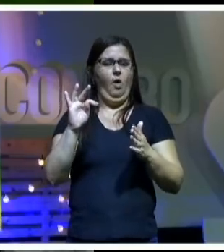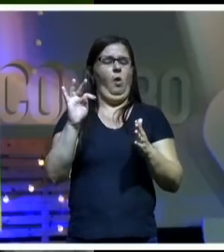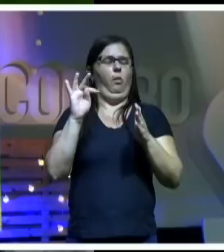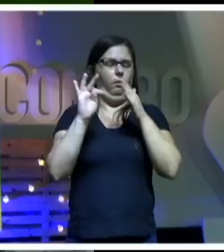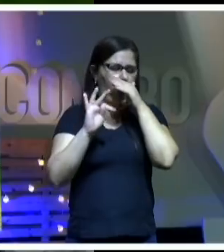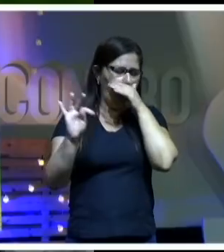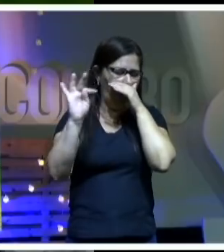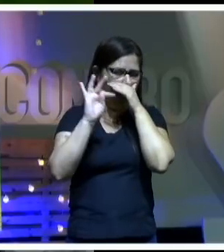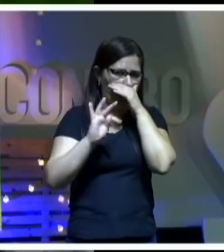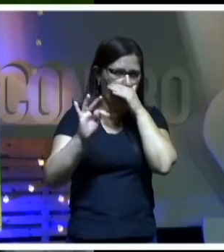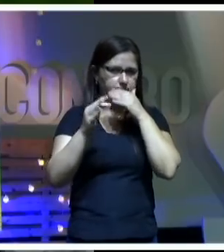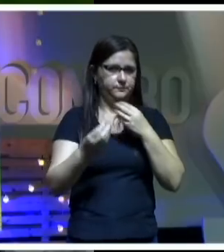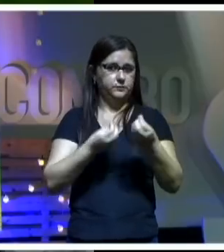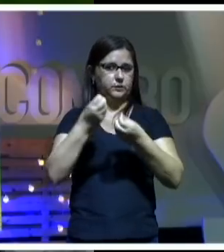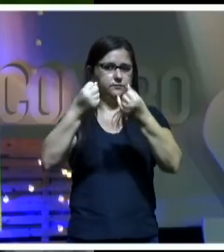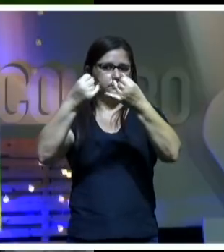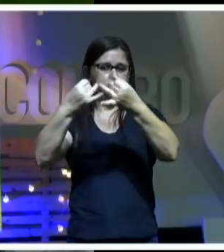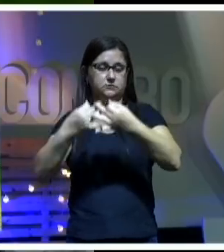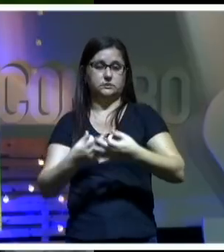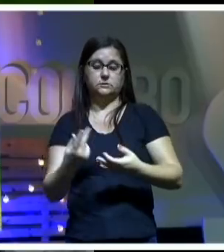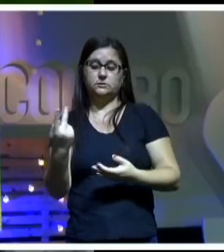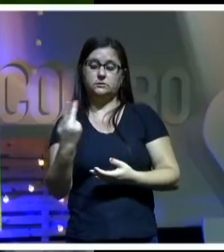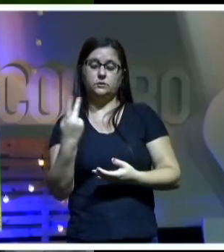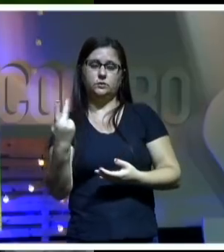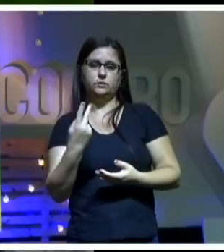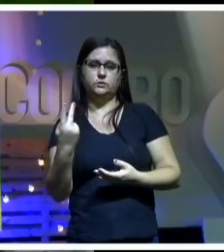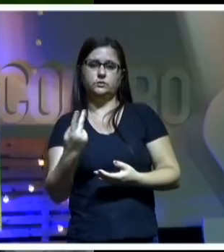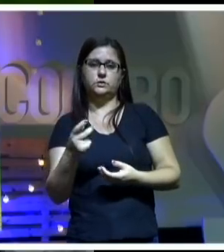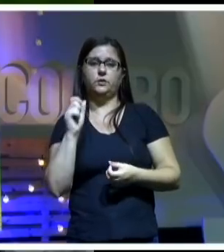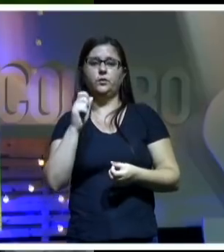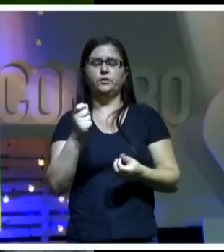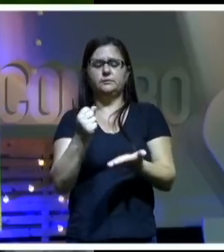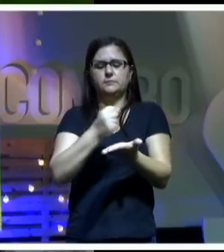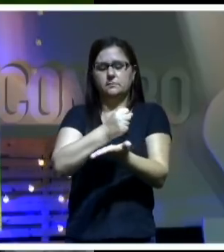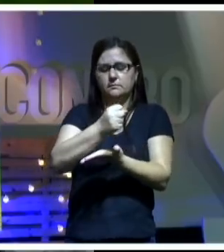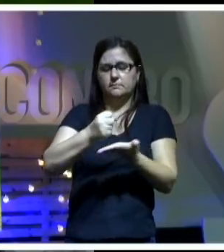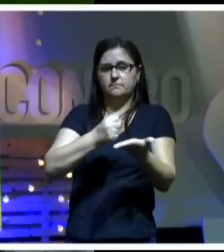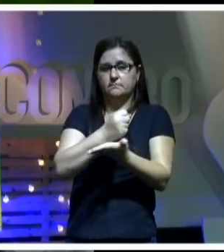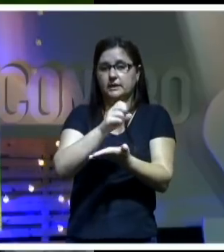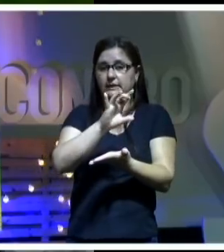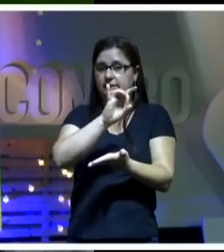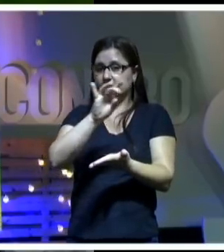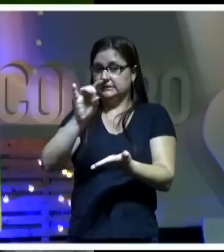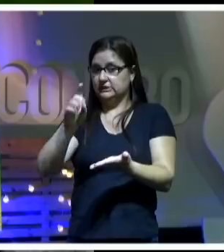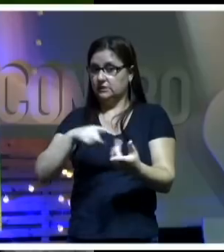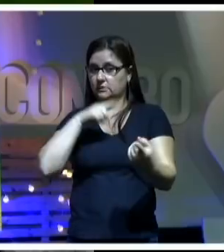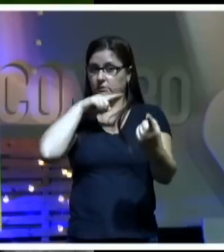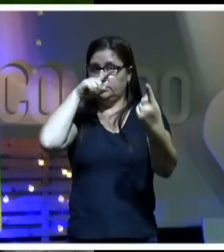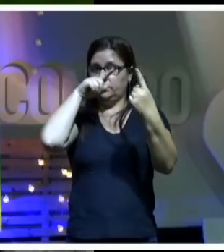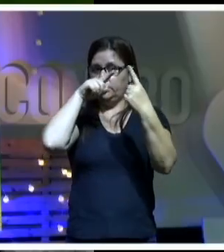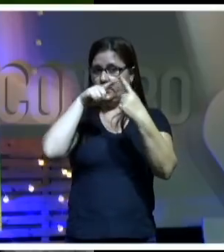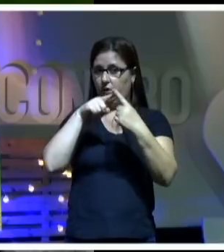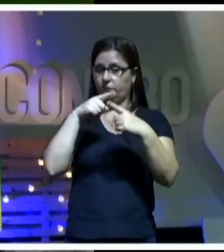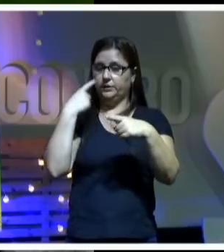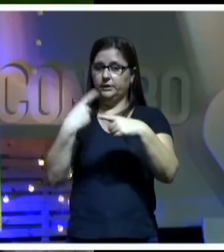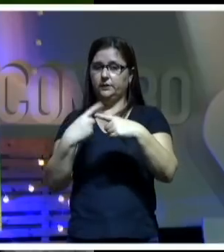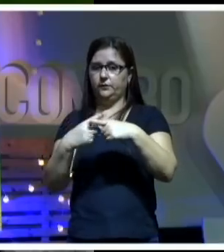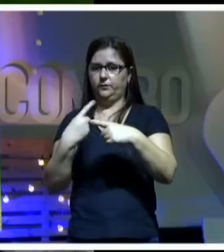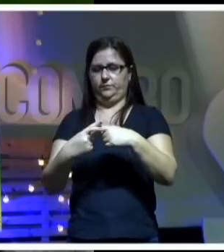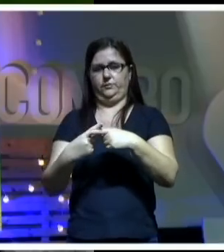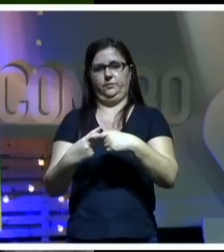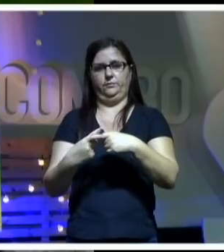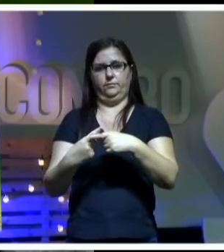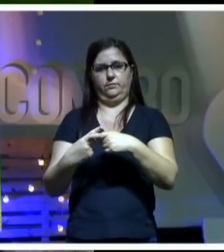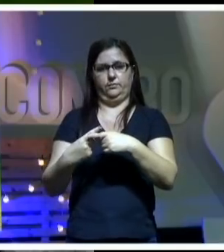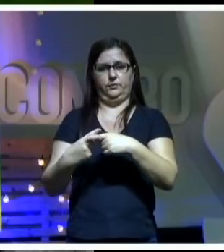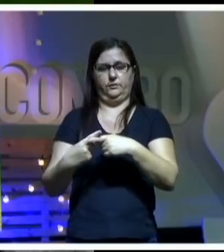sobre como os dois surgiram o que estava na base de cada um deles do seu alvo e por que que ao